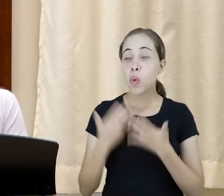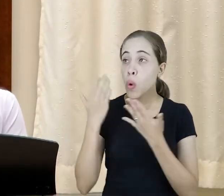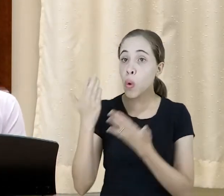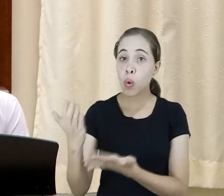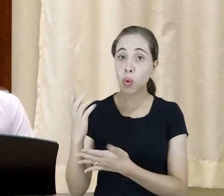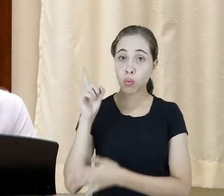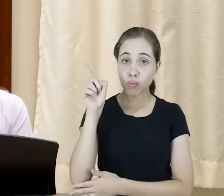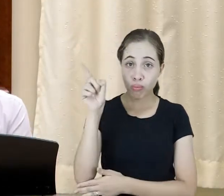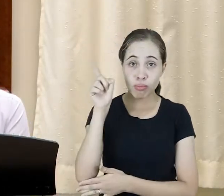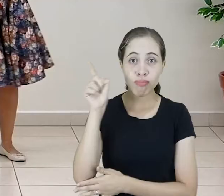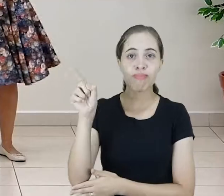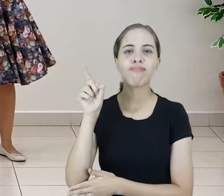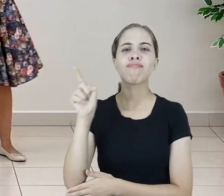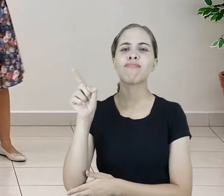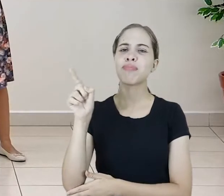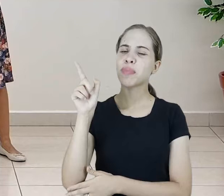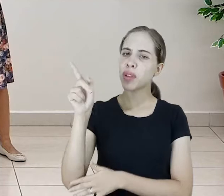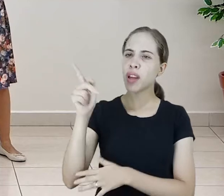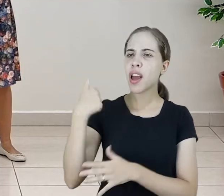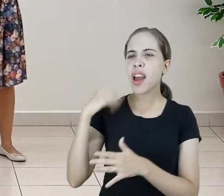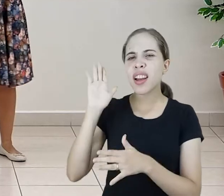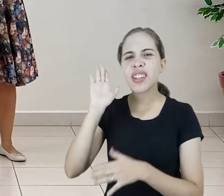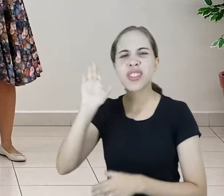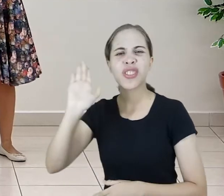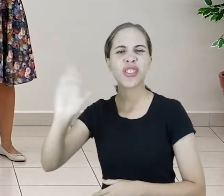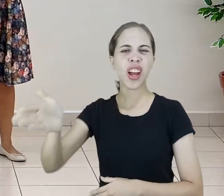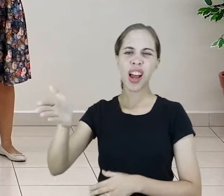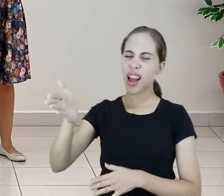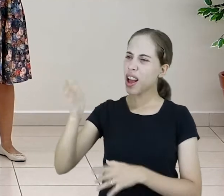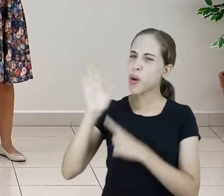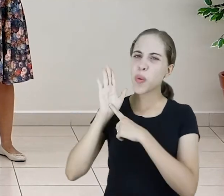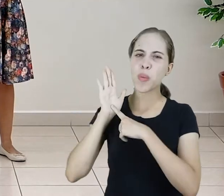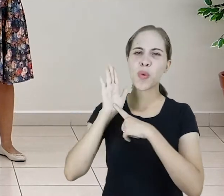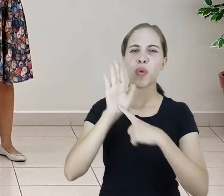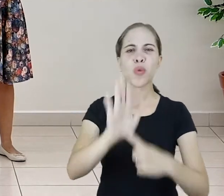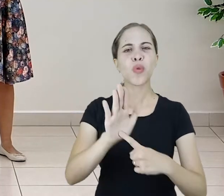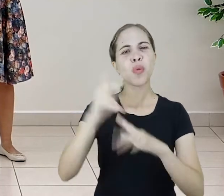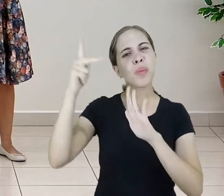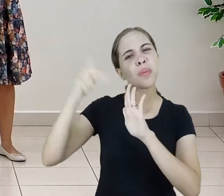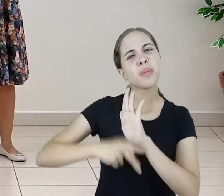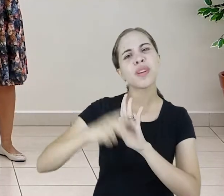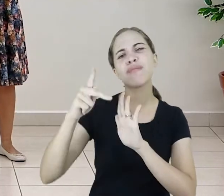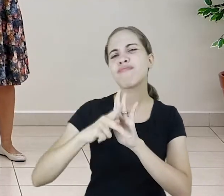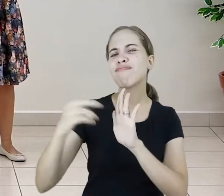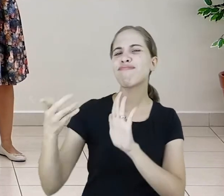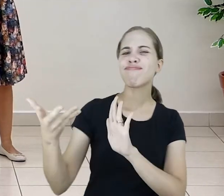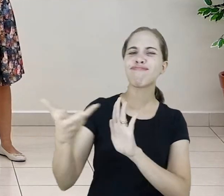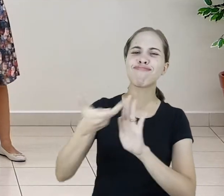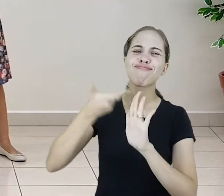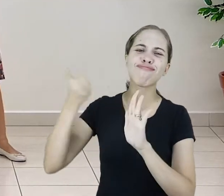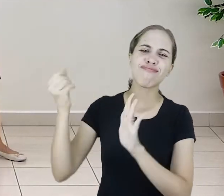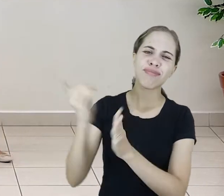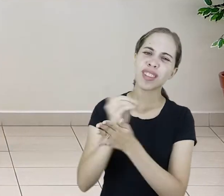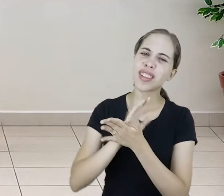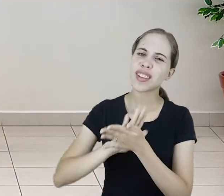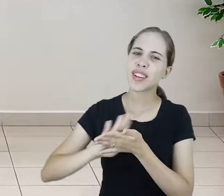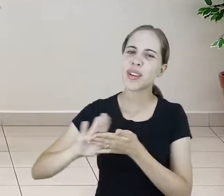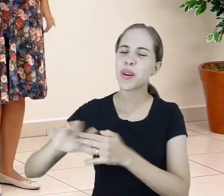como Ele trocou o seu plano divino